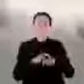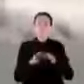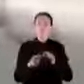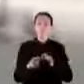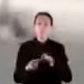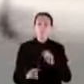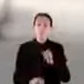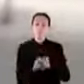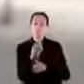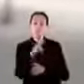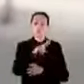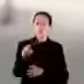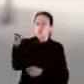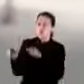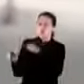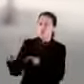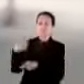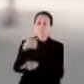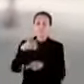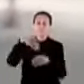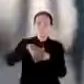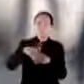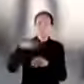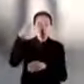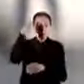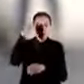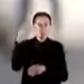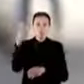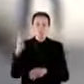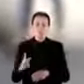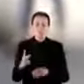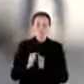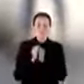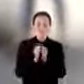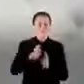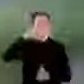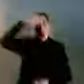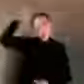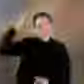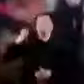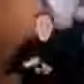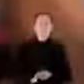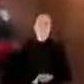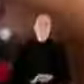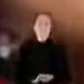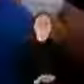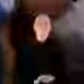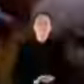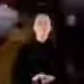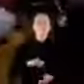A partir do momento em que apareceu o nome dele em segundo turno, eu não pensei das vezes. Vou com o Braide.